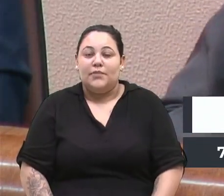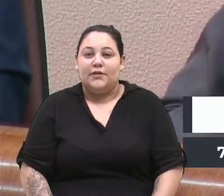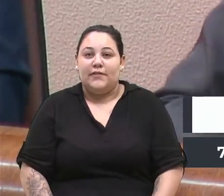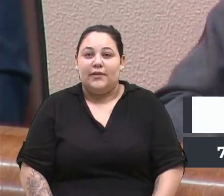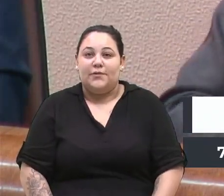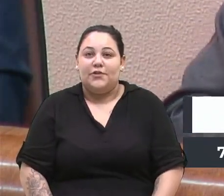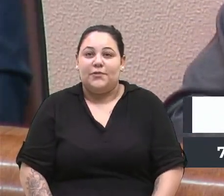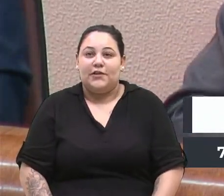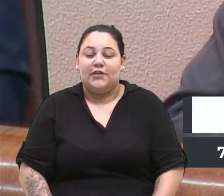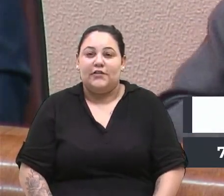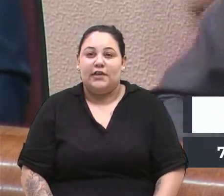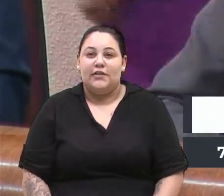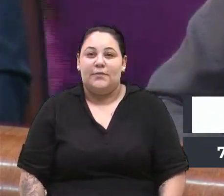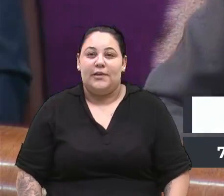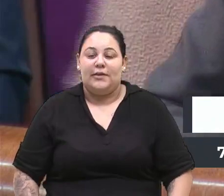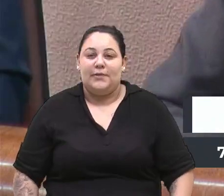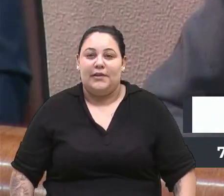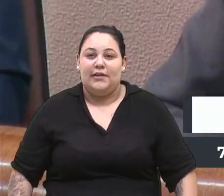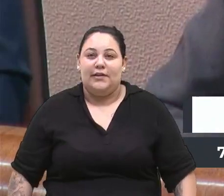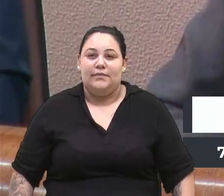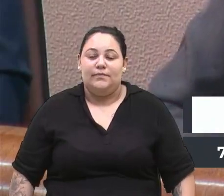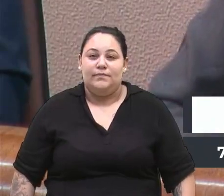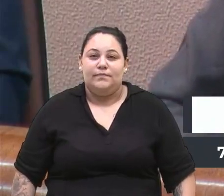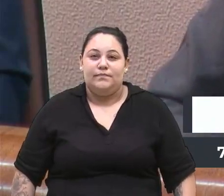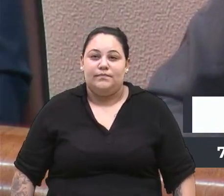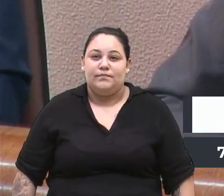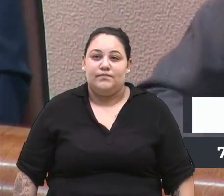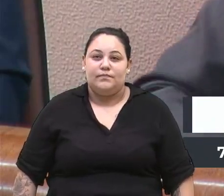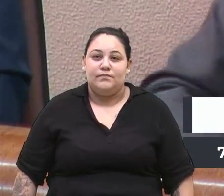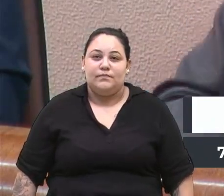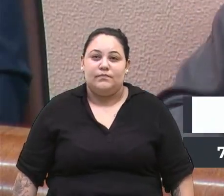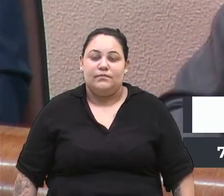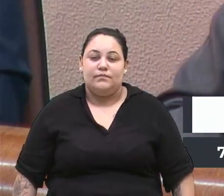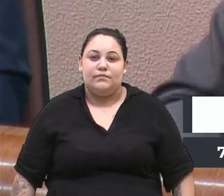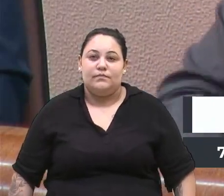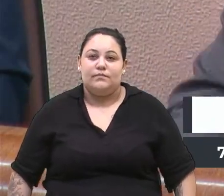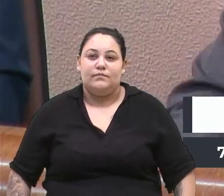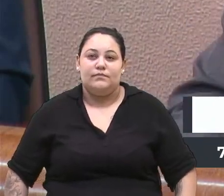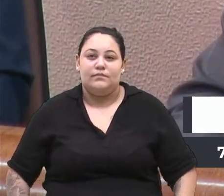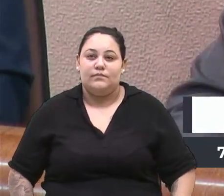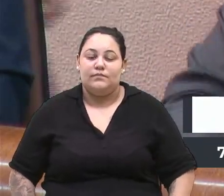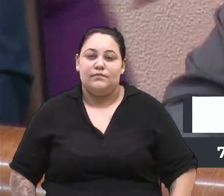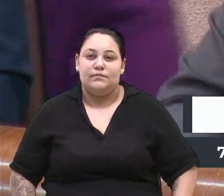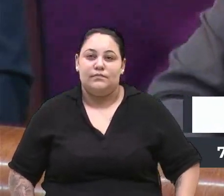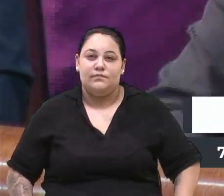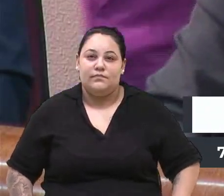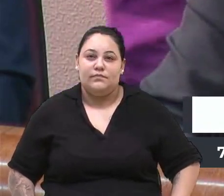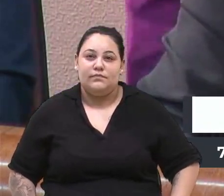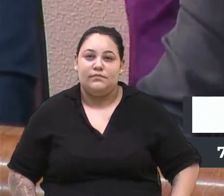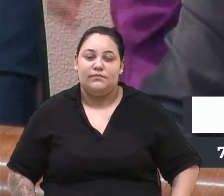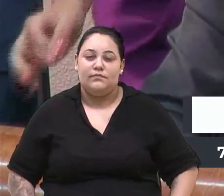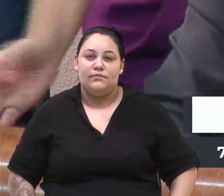senhor presidente obrigado Como vota glad FR Eu voto sim senhor presidente